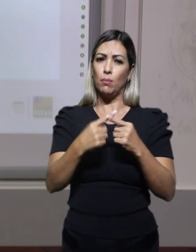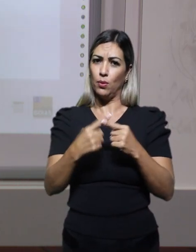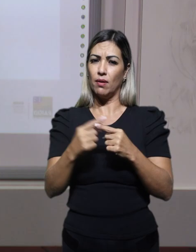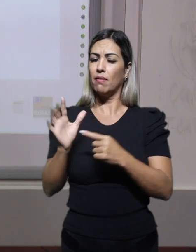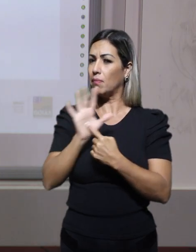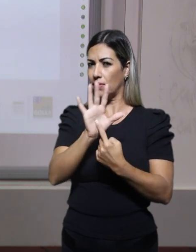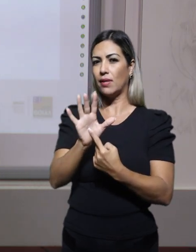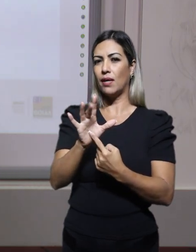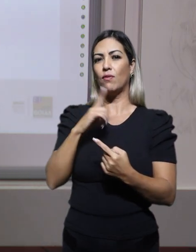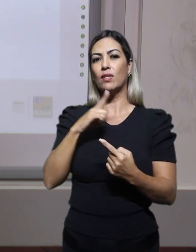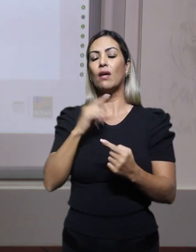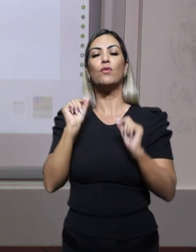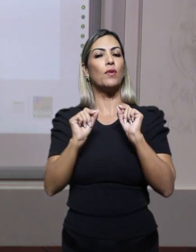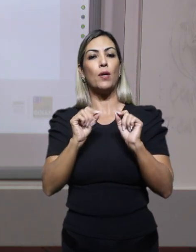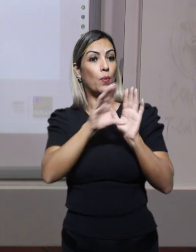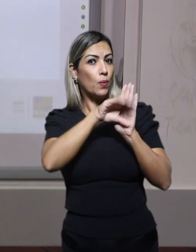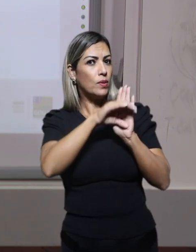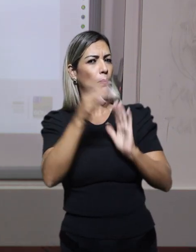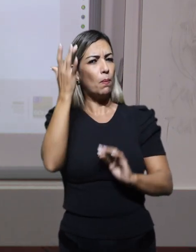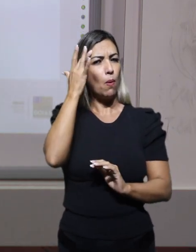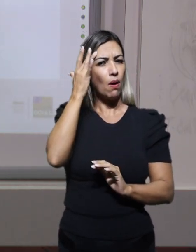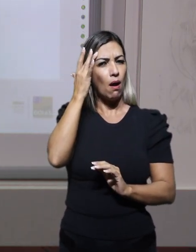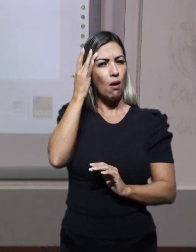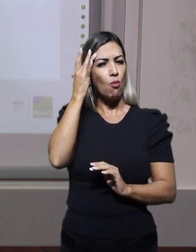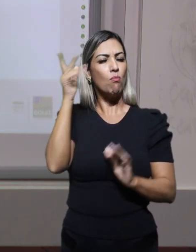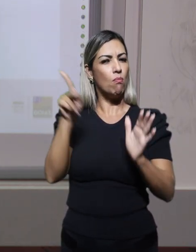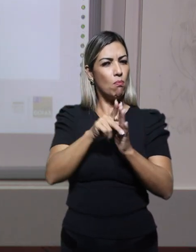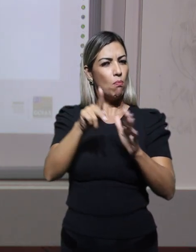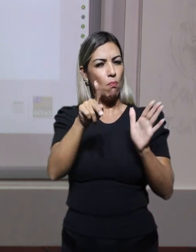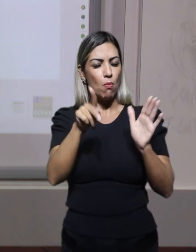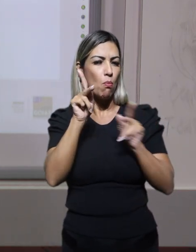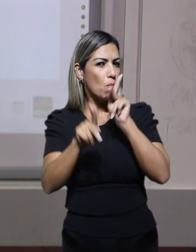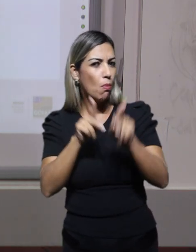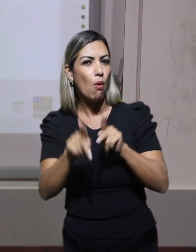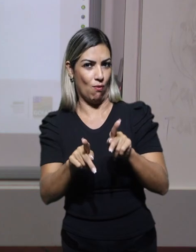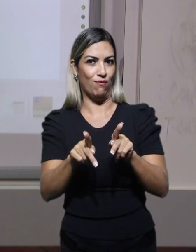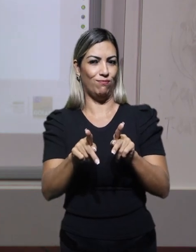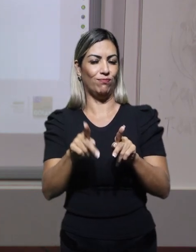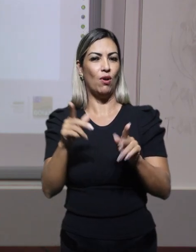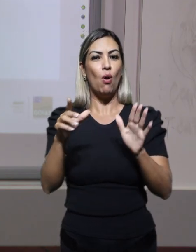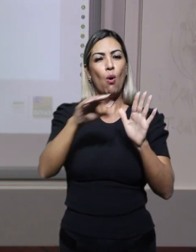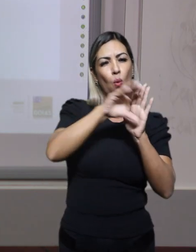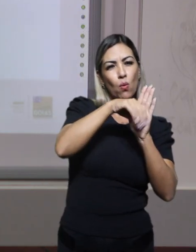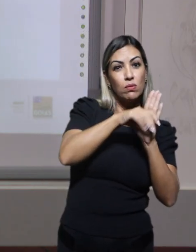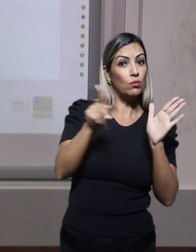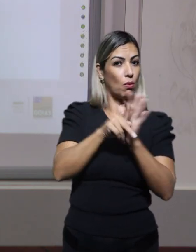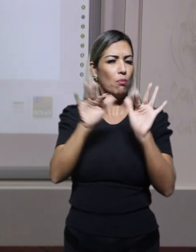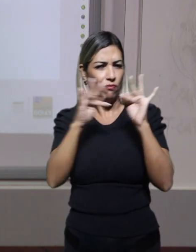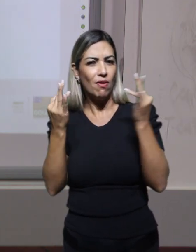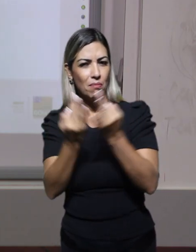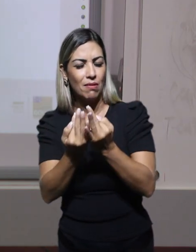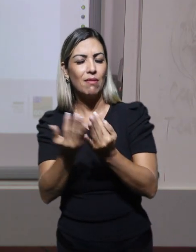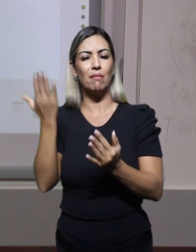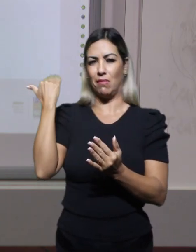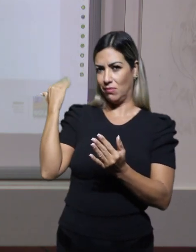estava violado o conceito de moral pública, o conceito de decoro. Naquela época, quando o Código